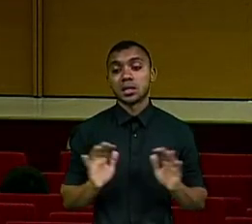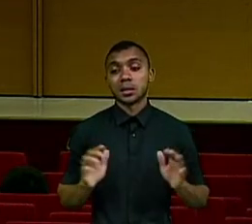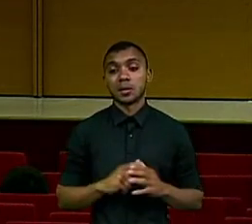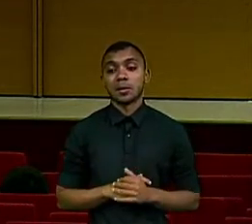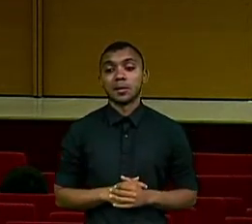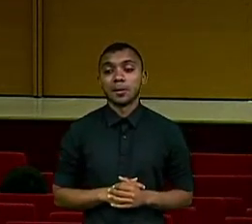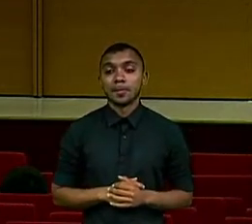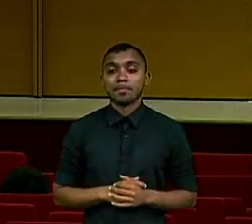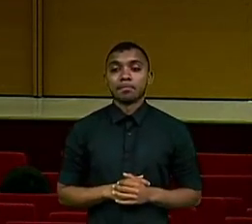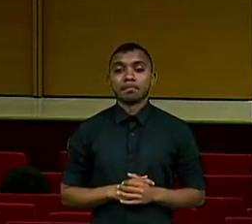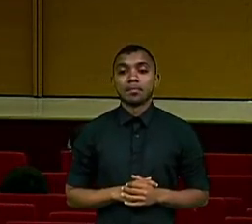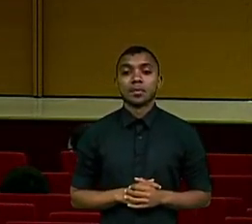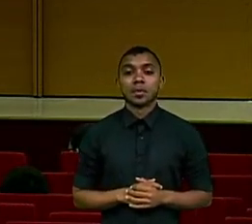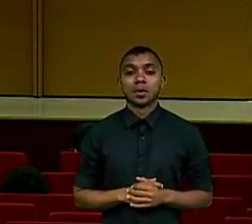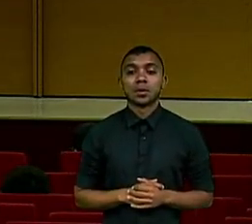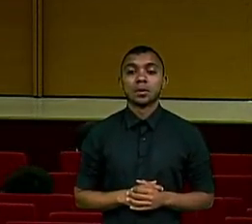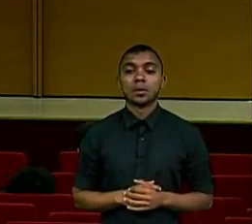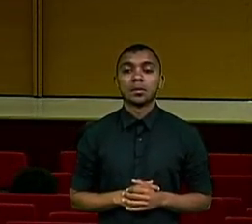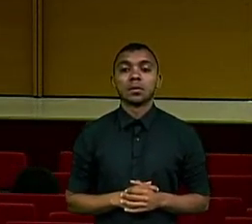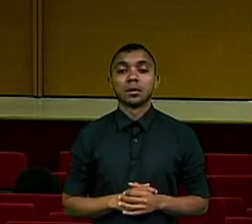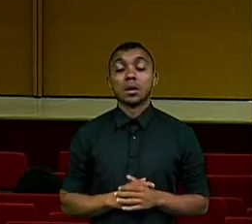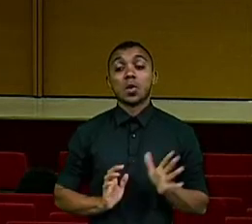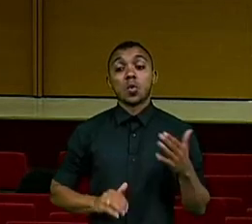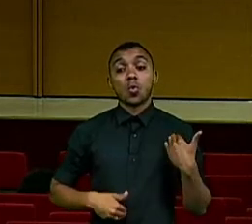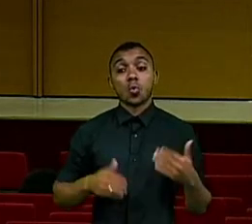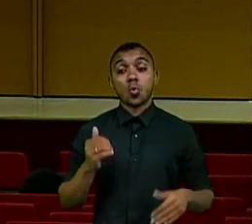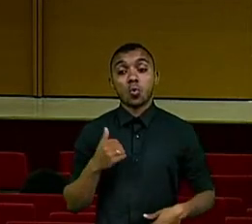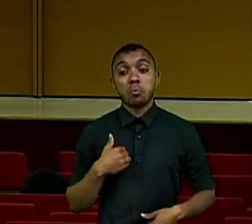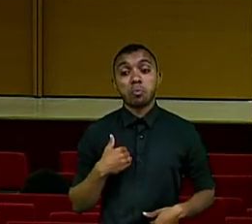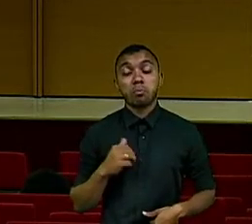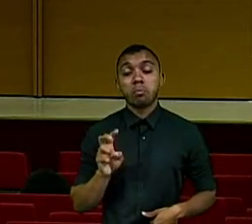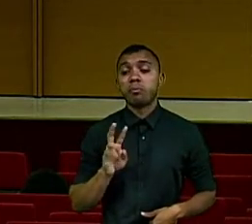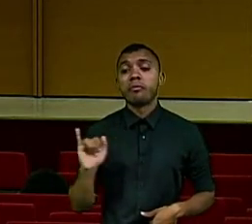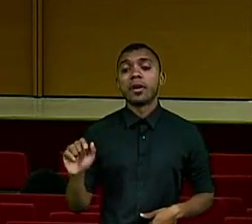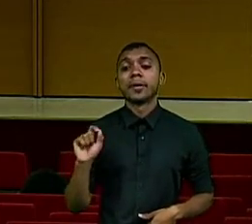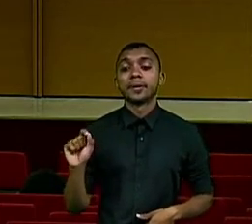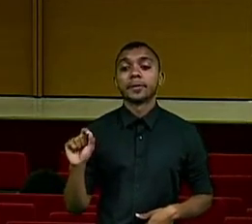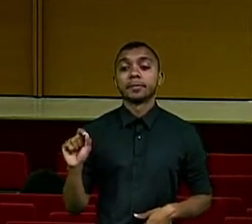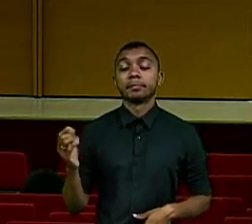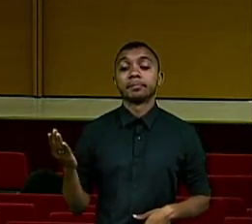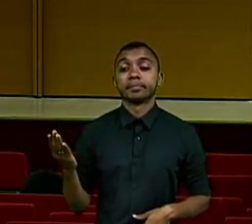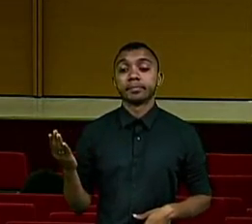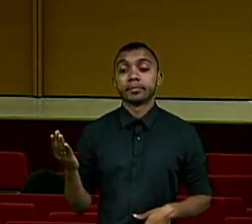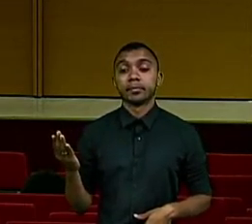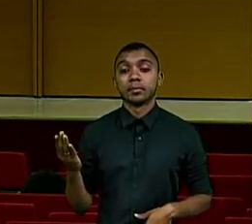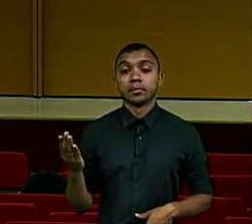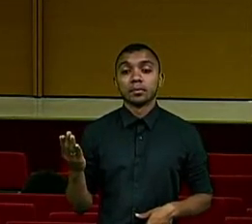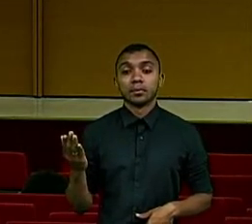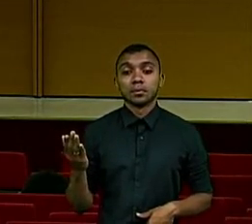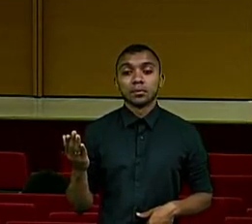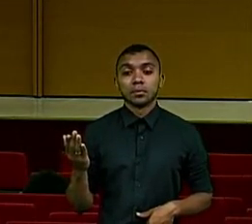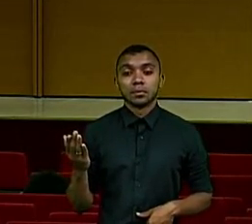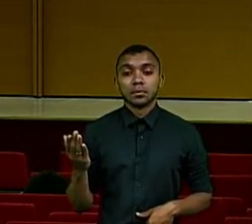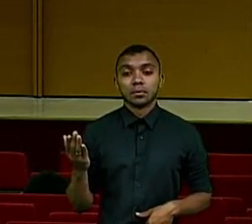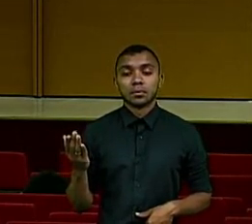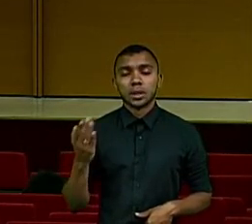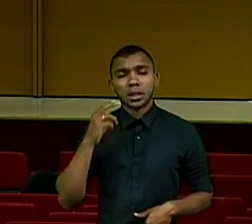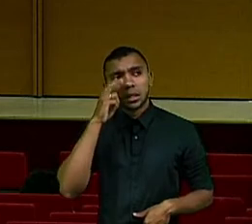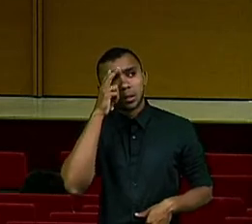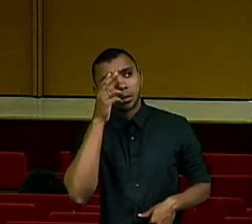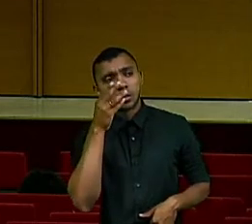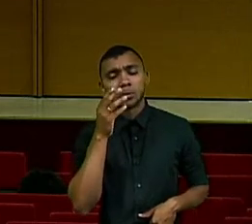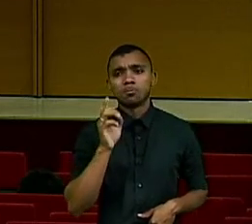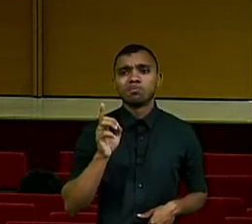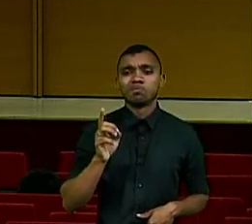seu corpo ele vai ter uma atitude para ele vai ligar lá agora não me lembro não agora